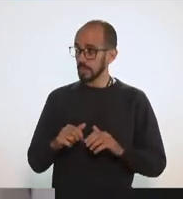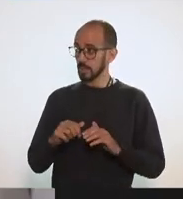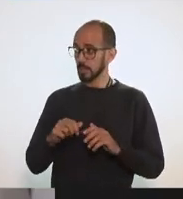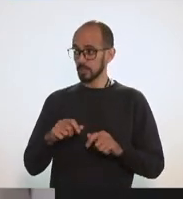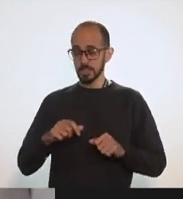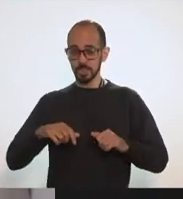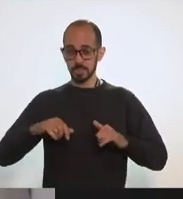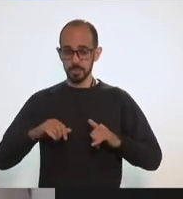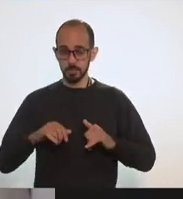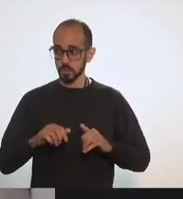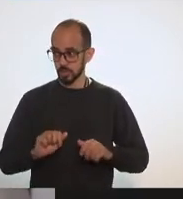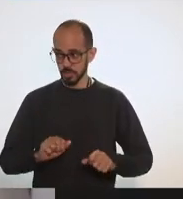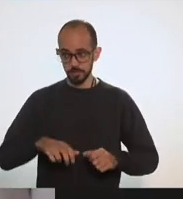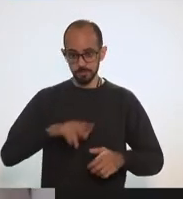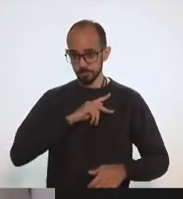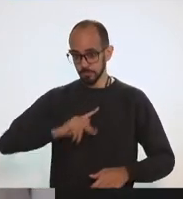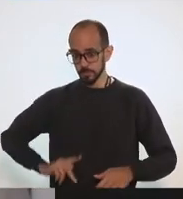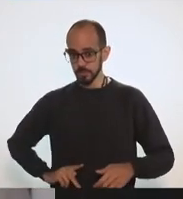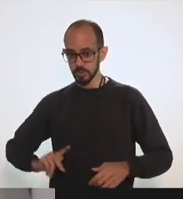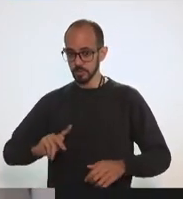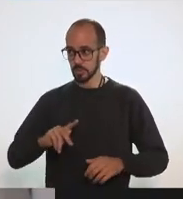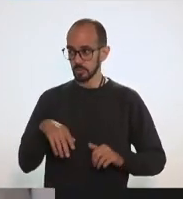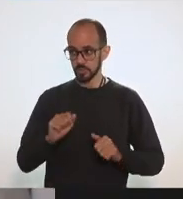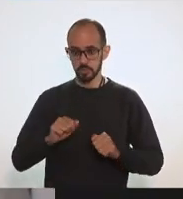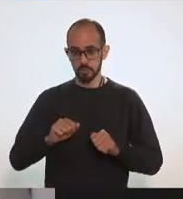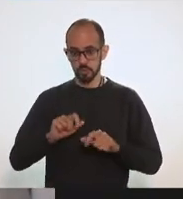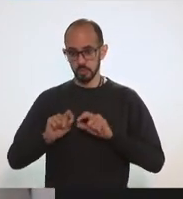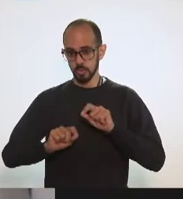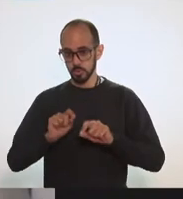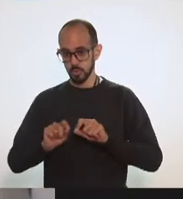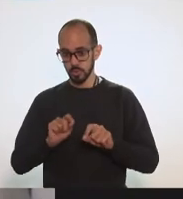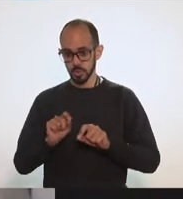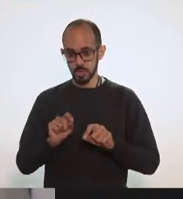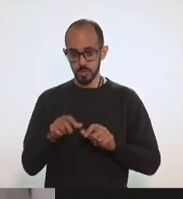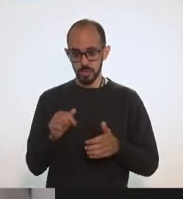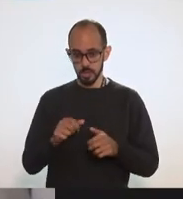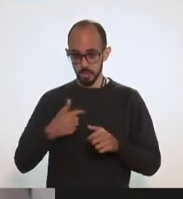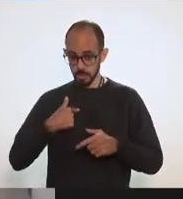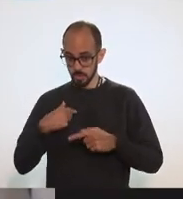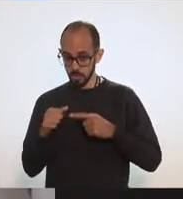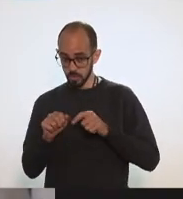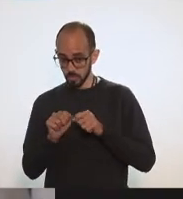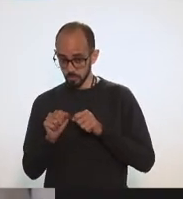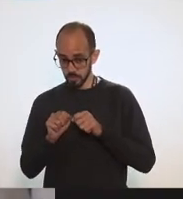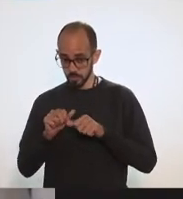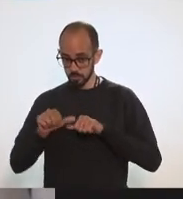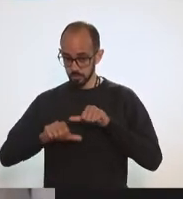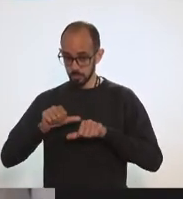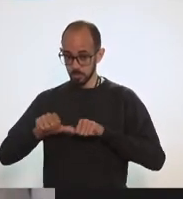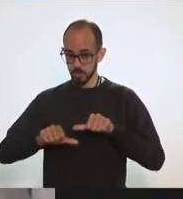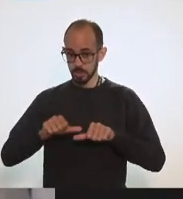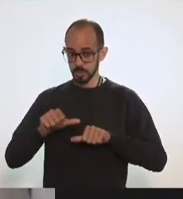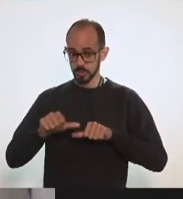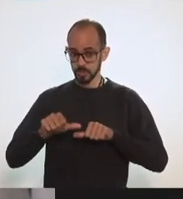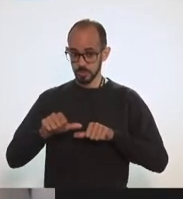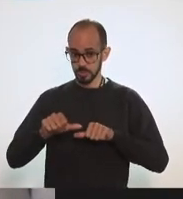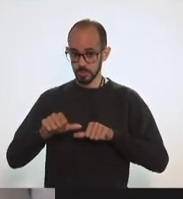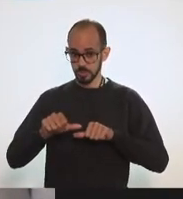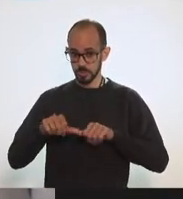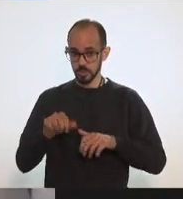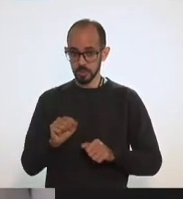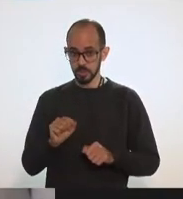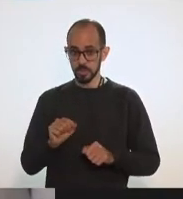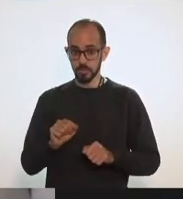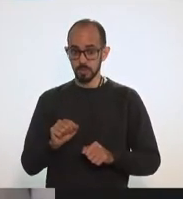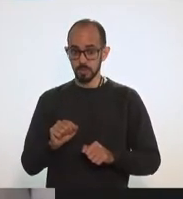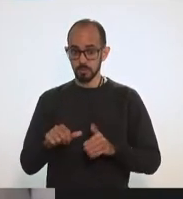comissão. Presidente, especificamente em relação ao Ninho do Urubu, eu fiz uma pequena mudança, dando uma pitada jurídica, em primeiro lugar,